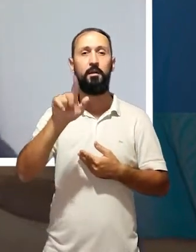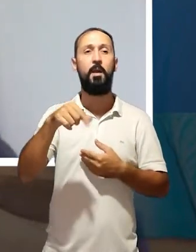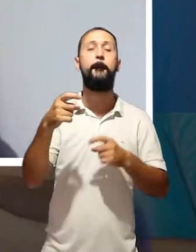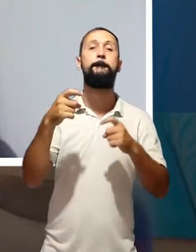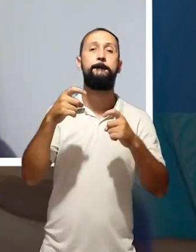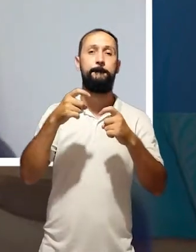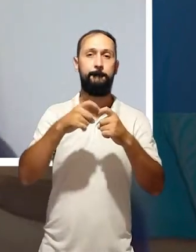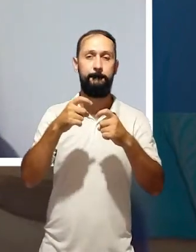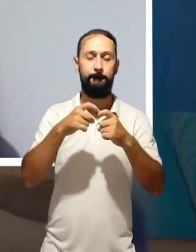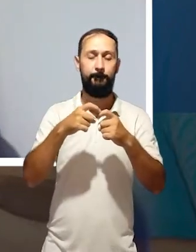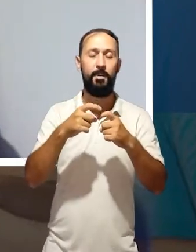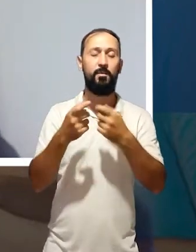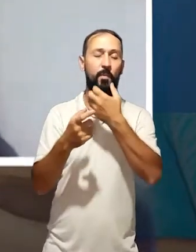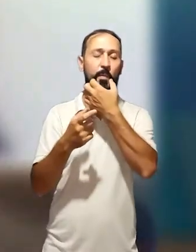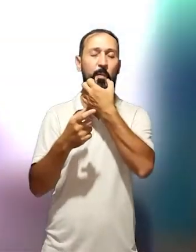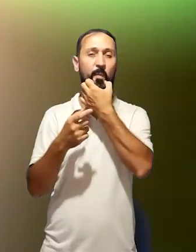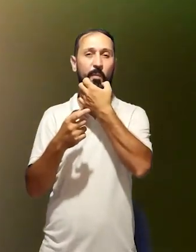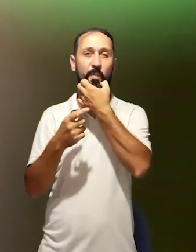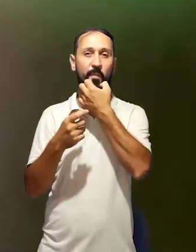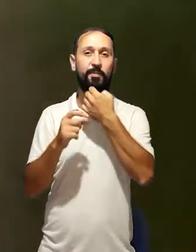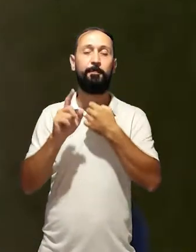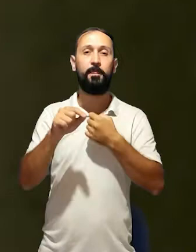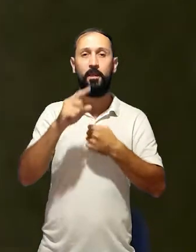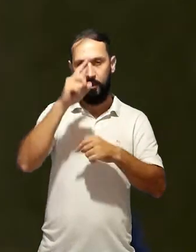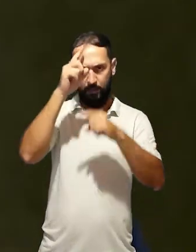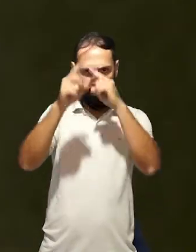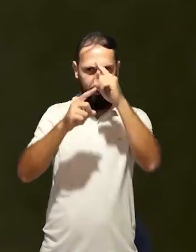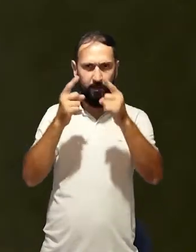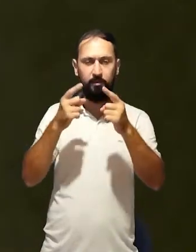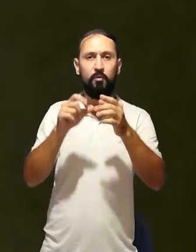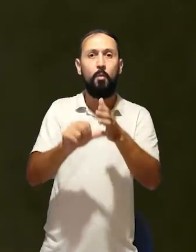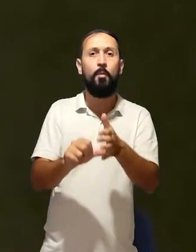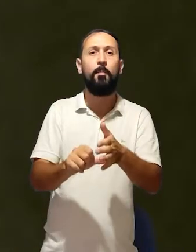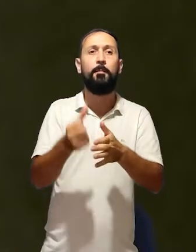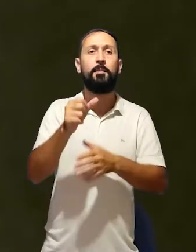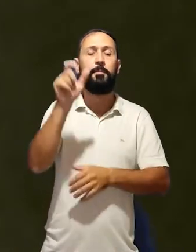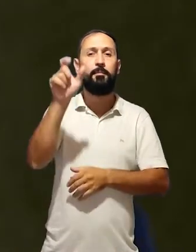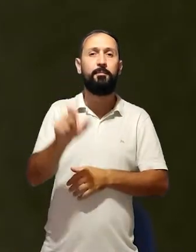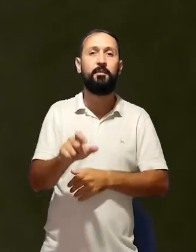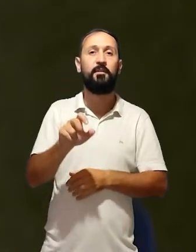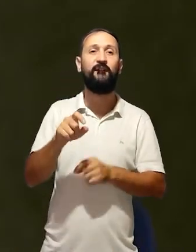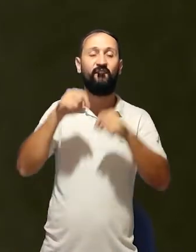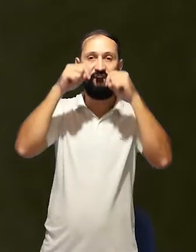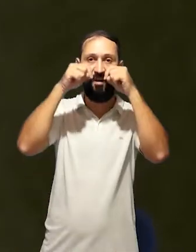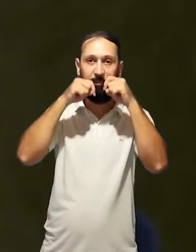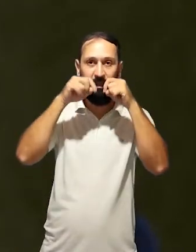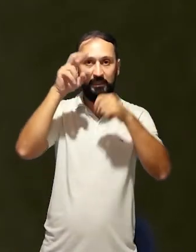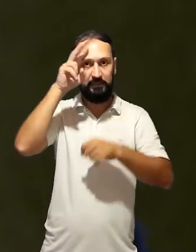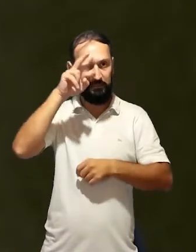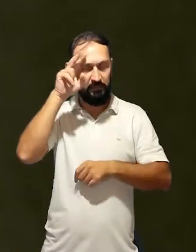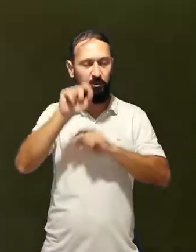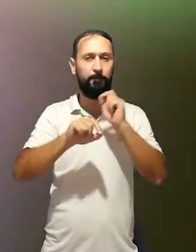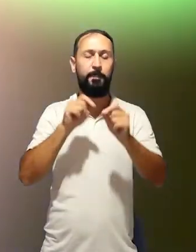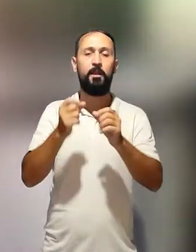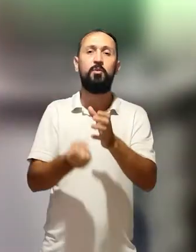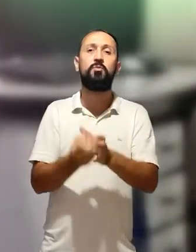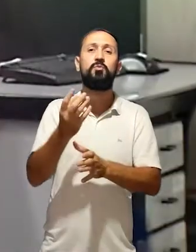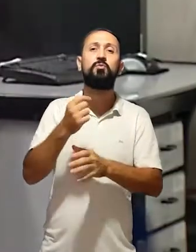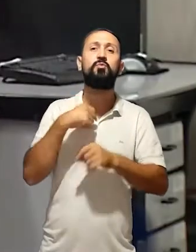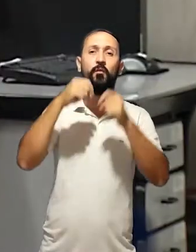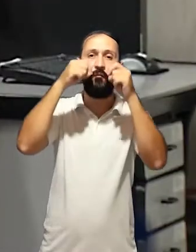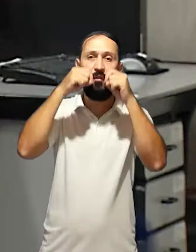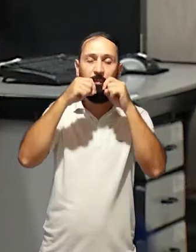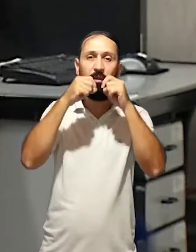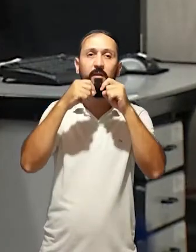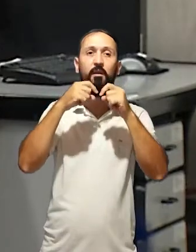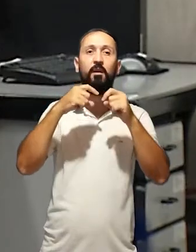o médico do Lord Byron, que foi o criador do primeiro personagem vampiro da história, ele